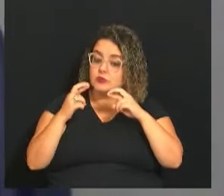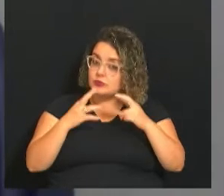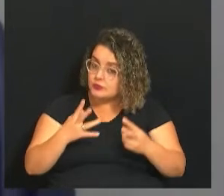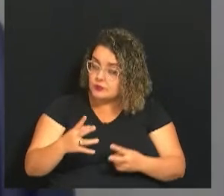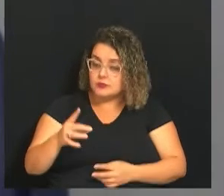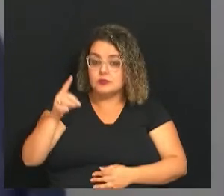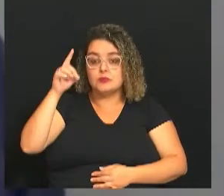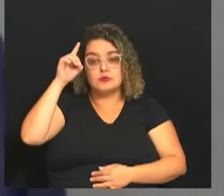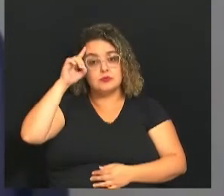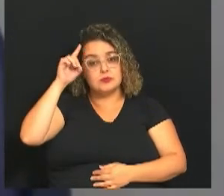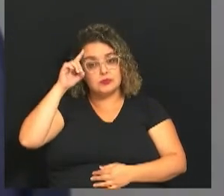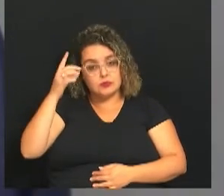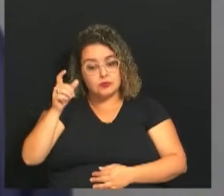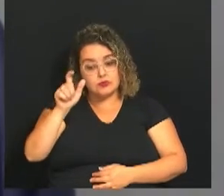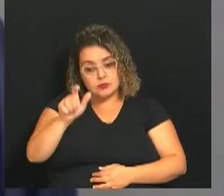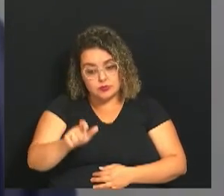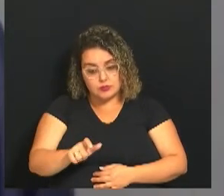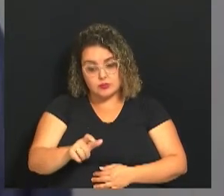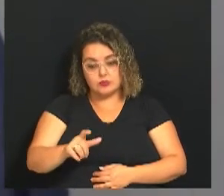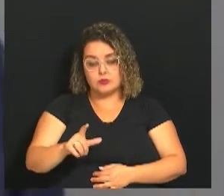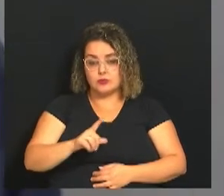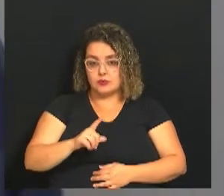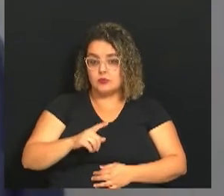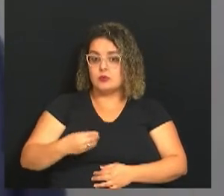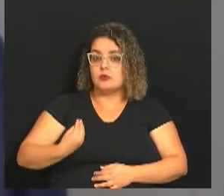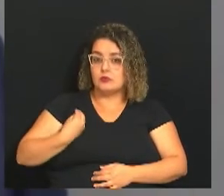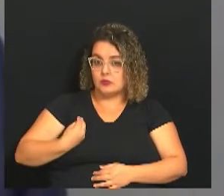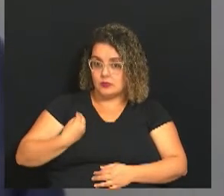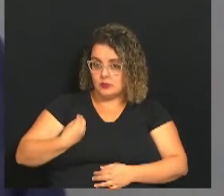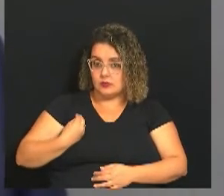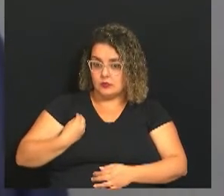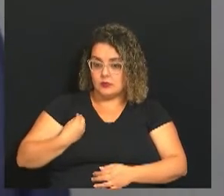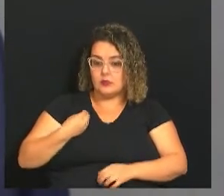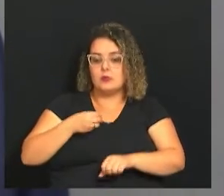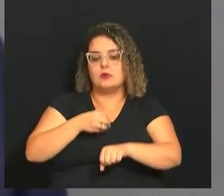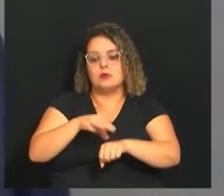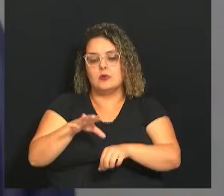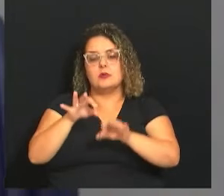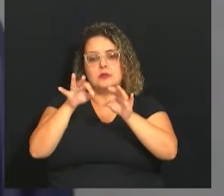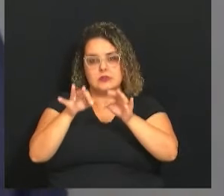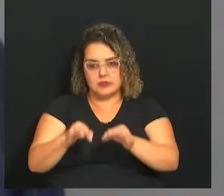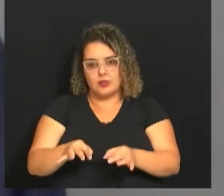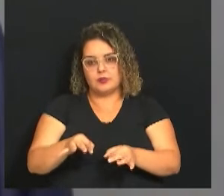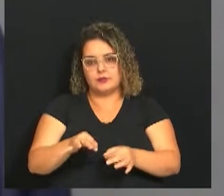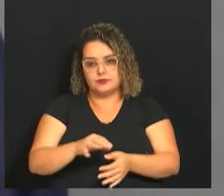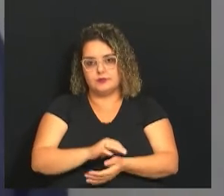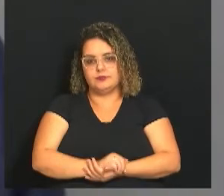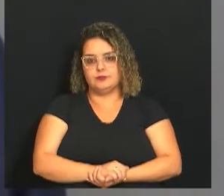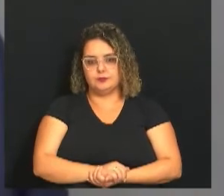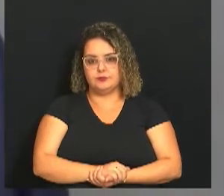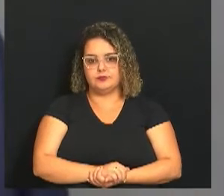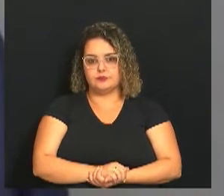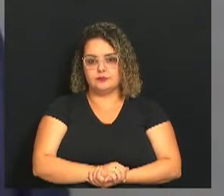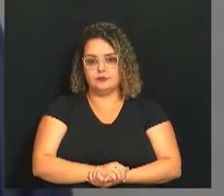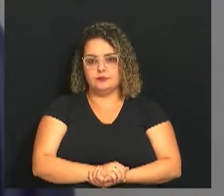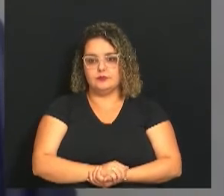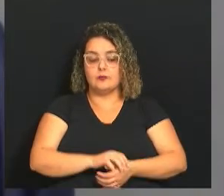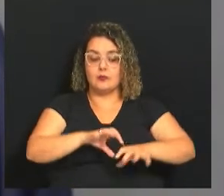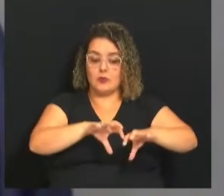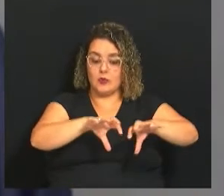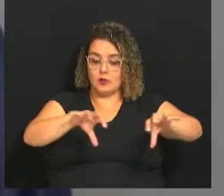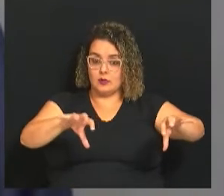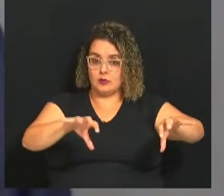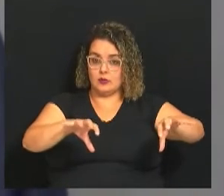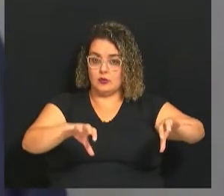da situação que ele tem, para que então faça o encaminhamento correto. Então, essa distinção entre os dois casos